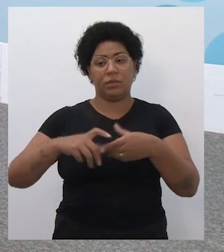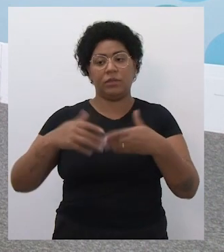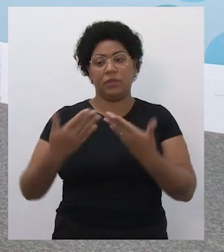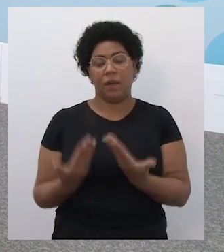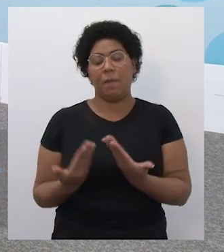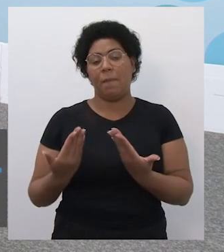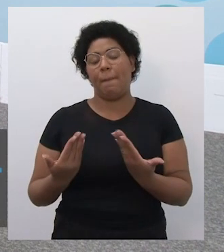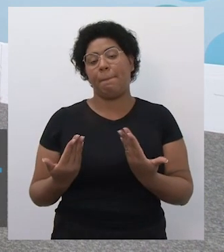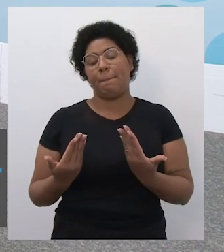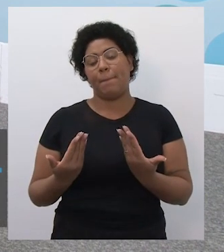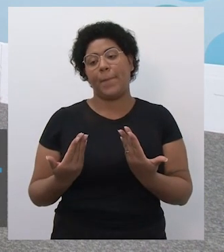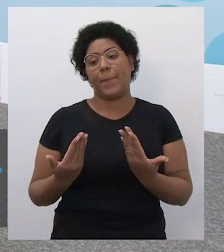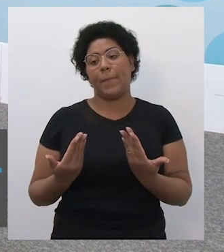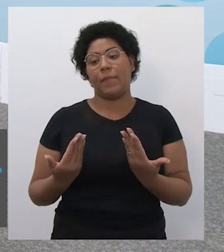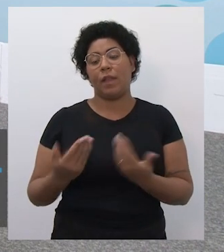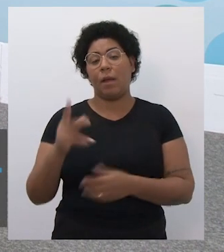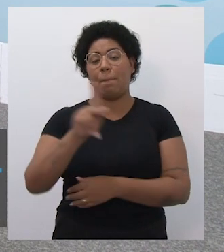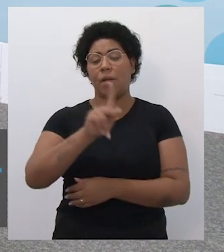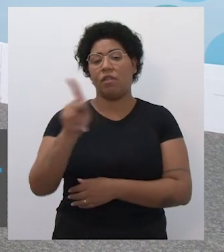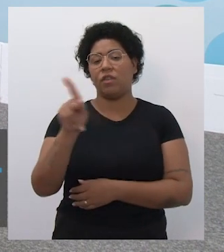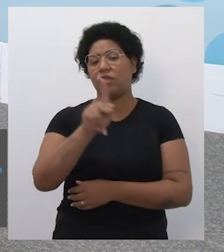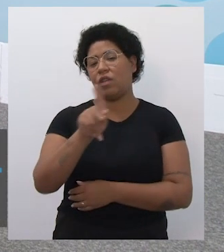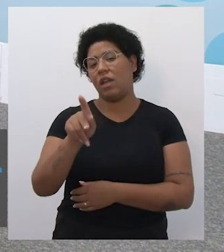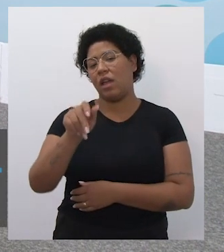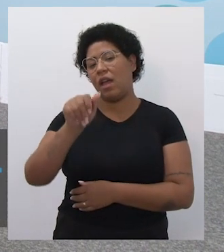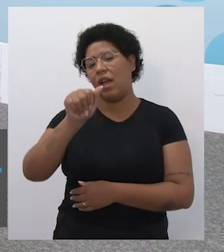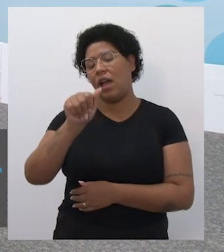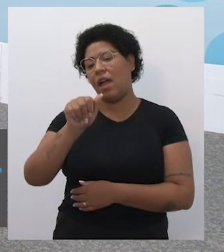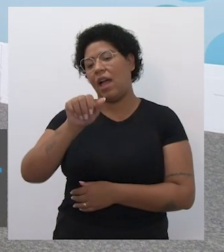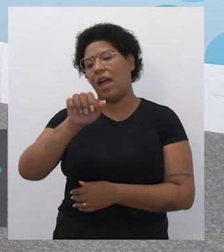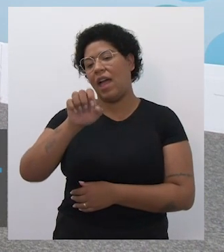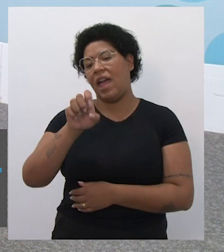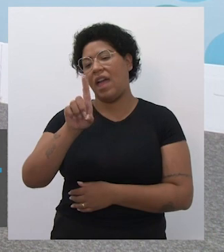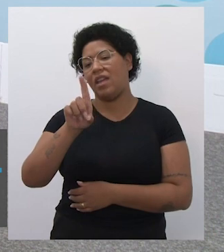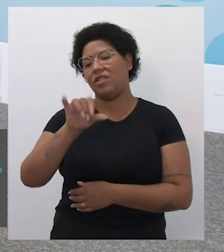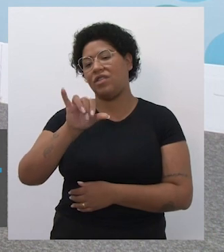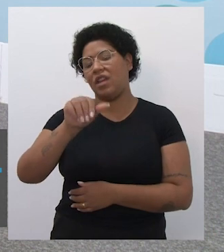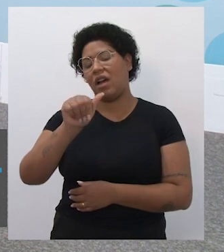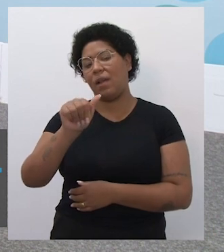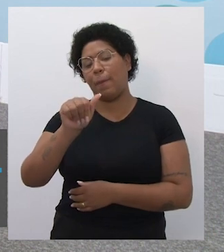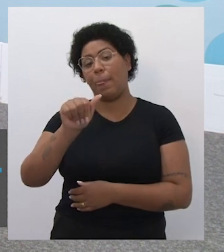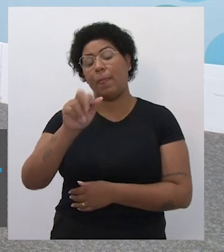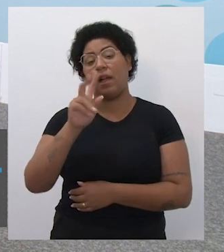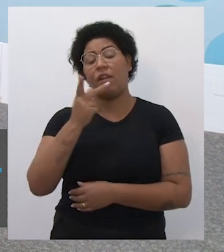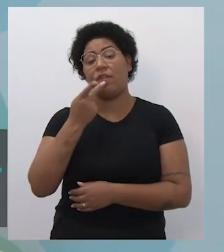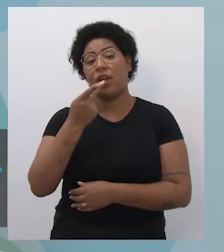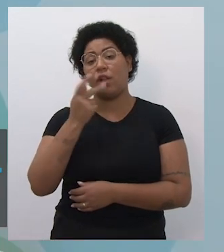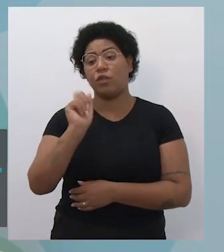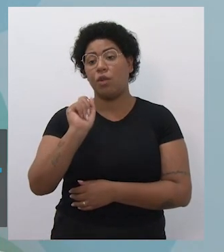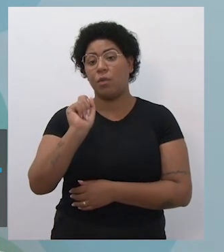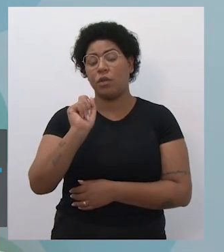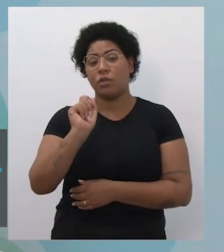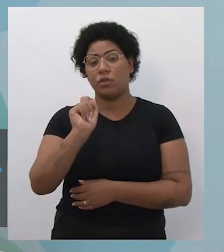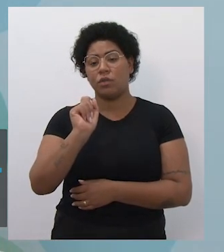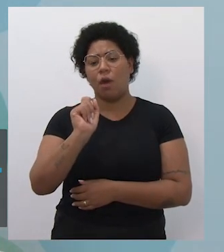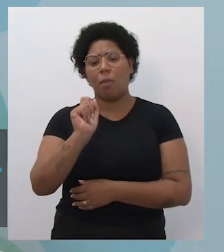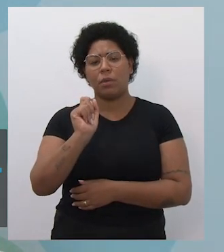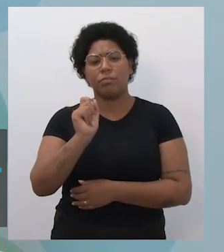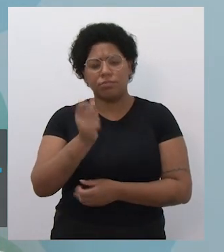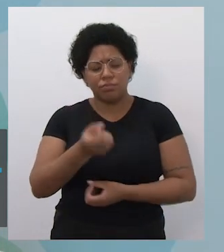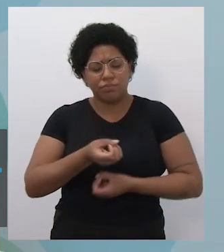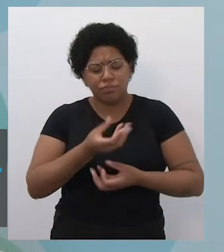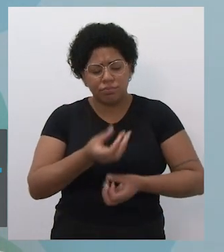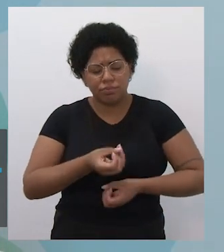Voltamos então. Professora Aédia, desculpa se eu li errado, fala sobre a orientação nos estudos.